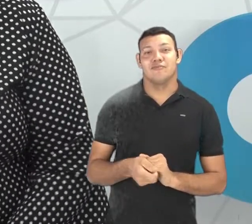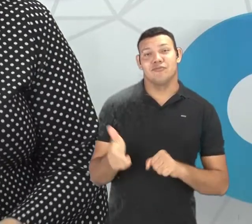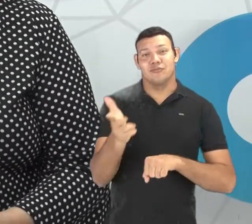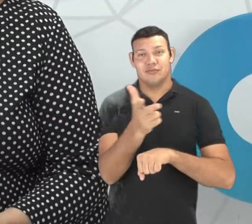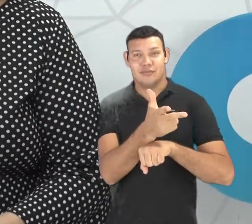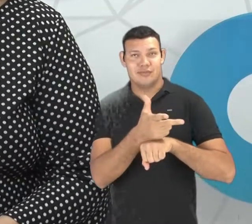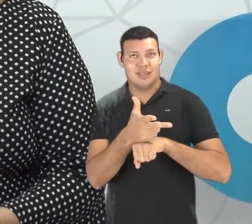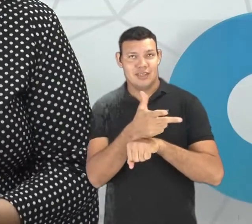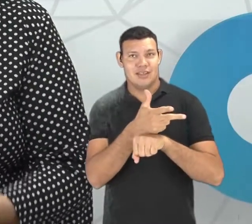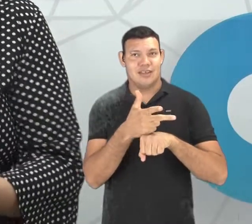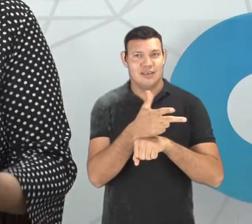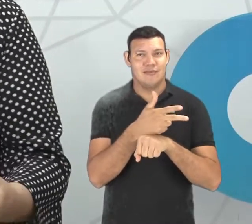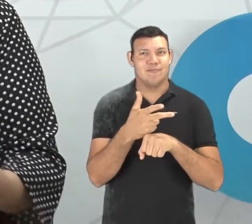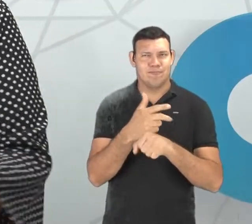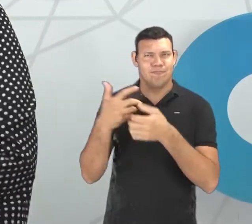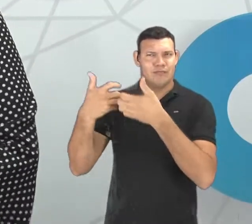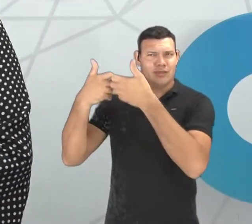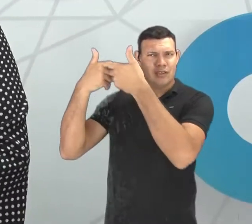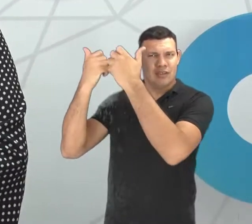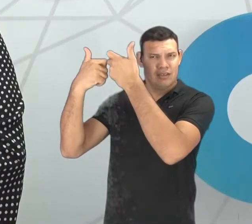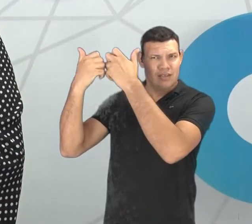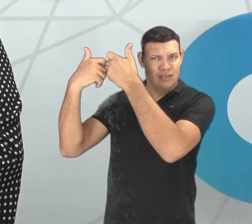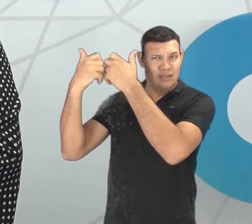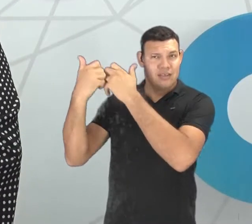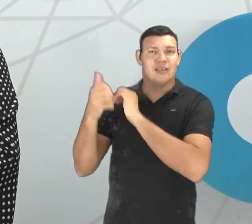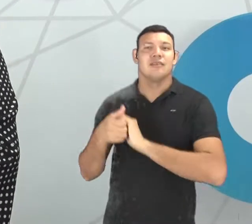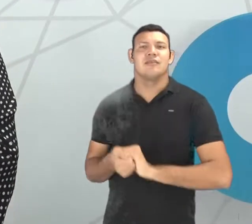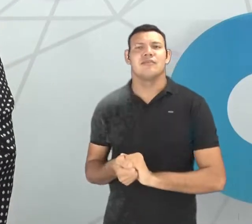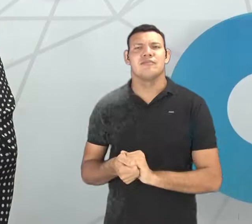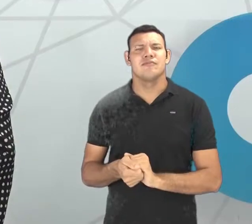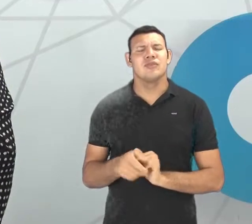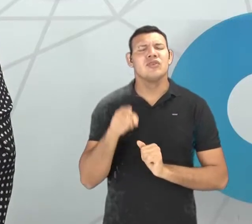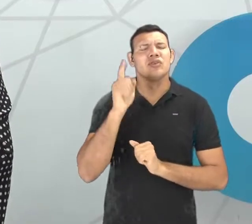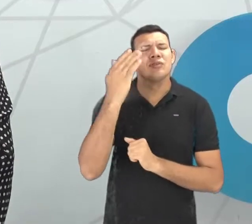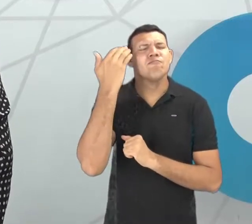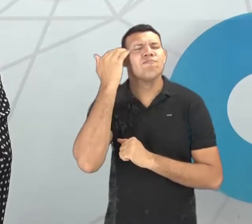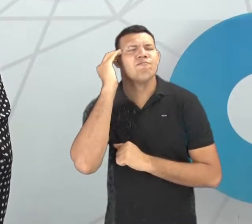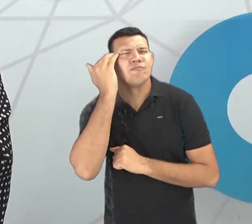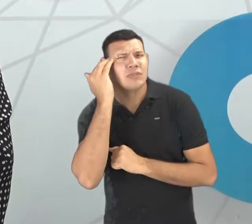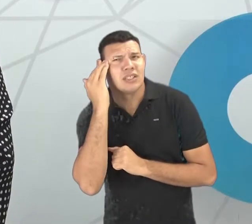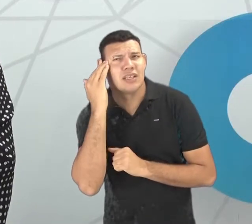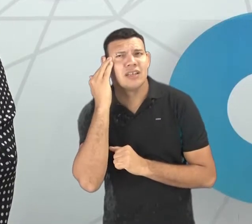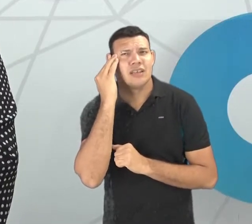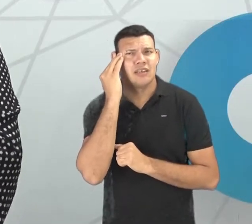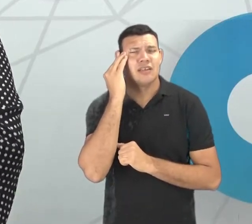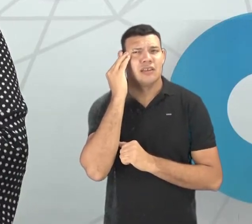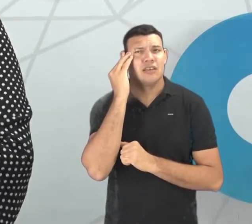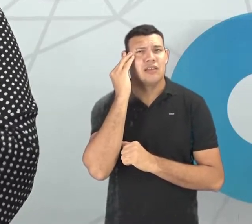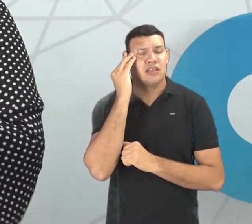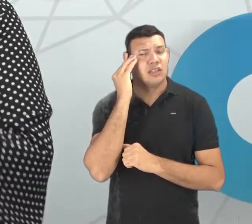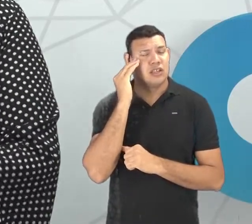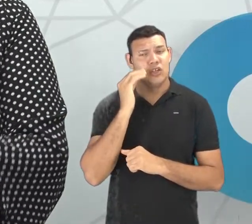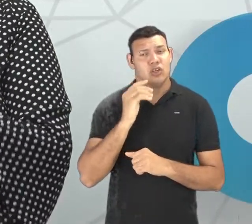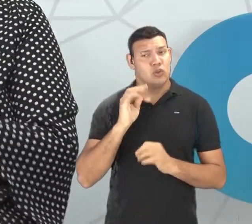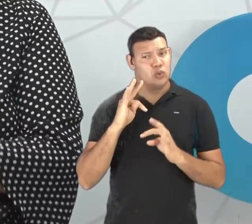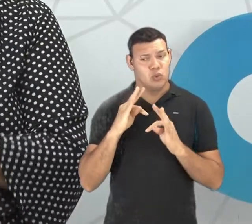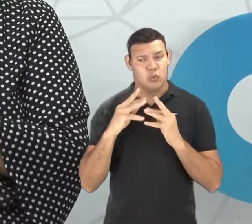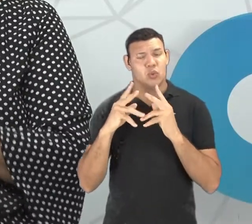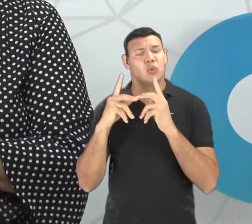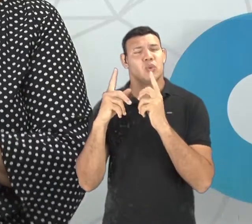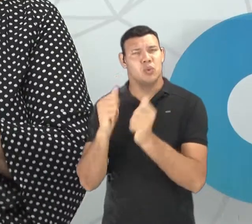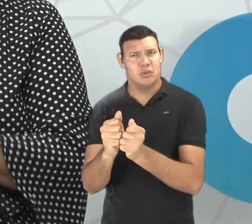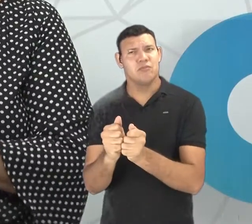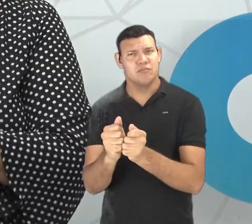deixar um vídeo para reflexão. Um vídeo para que possamos compreender que toda conduta violência